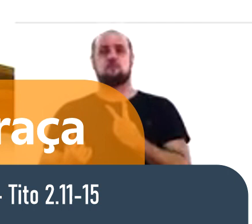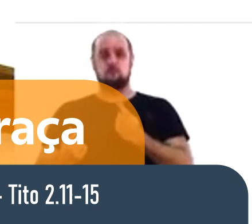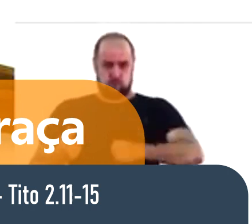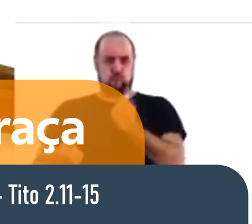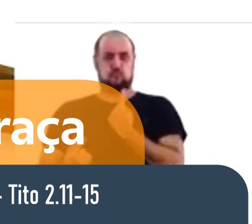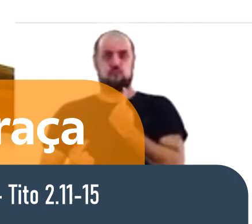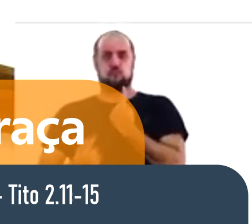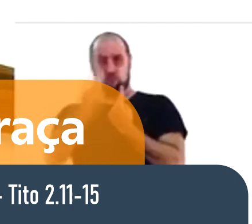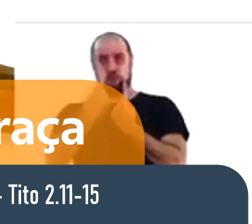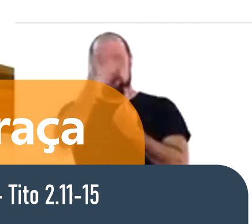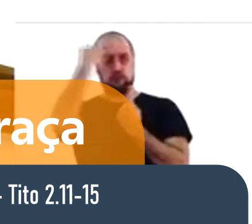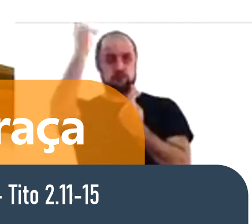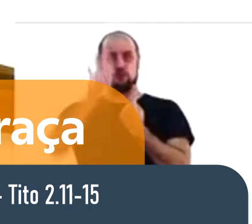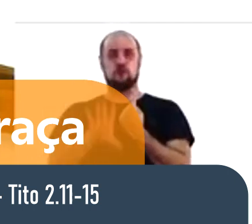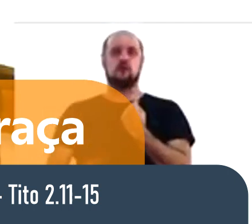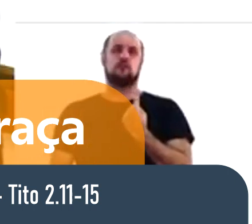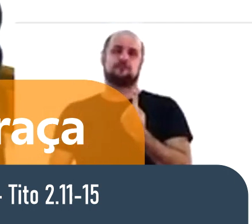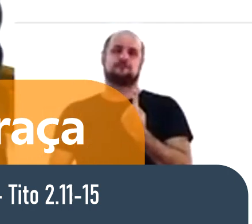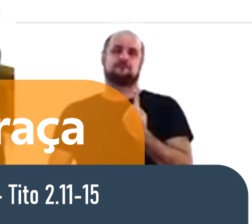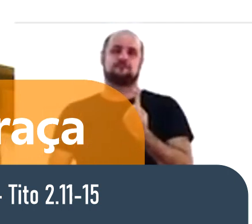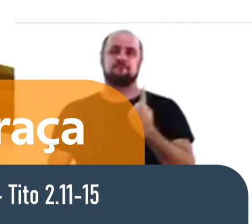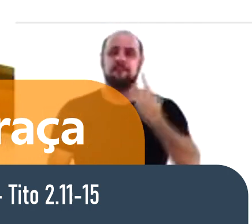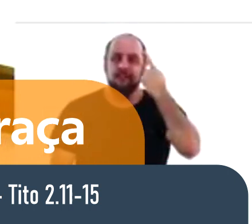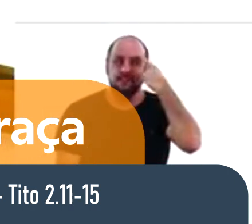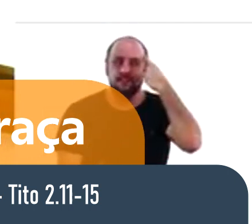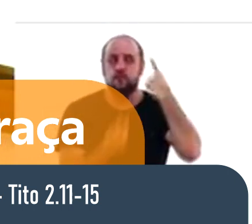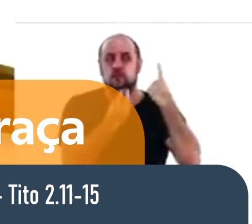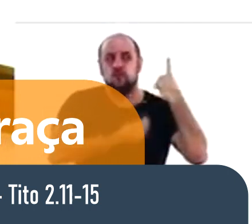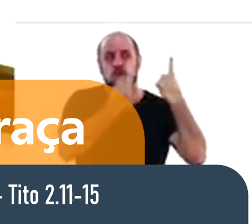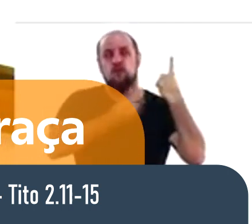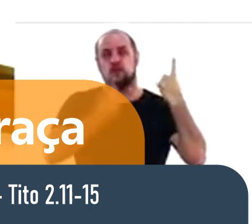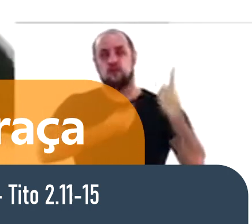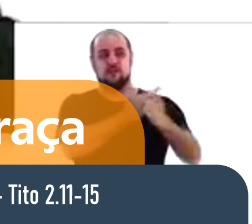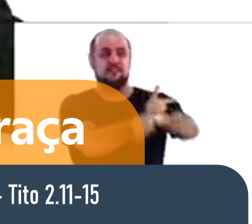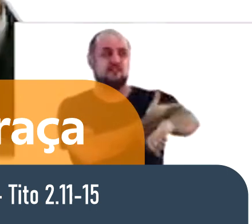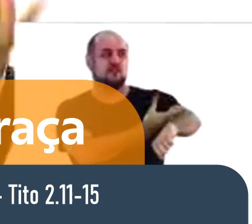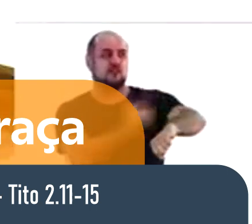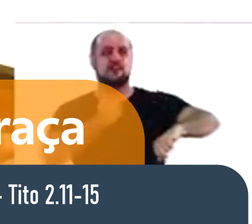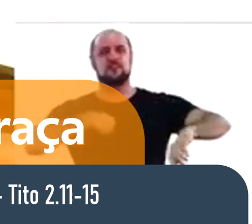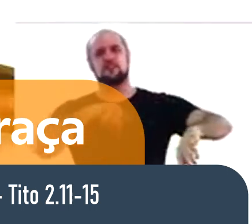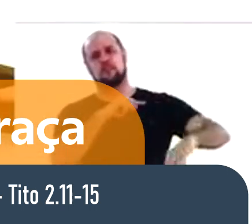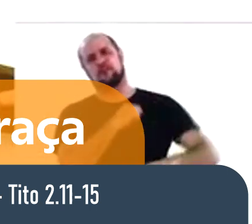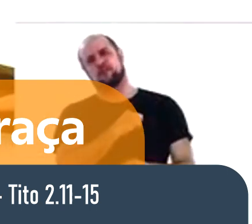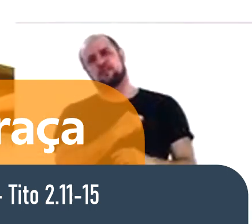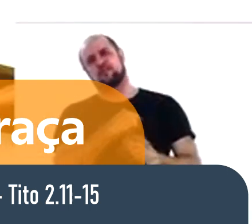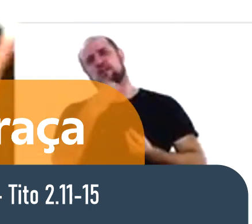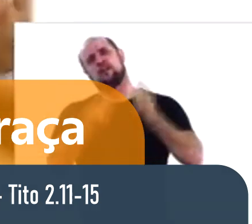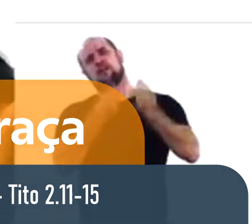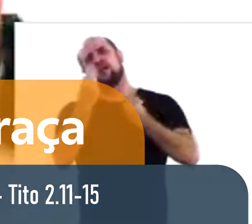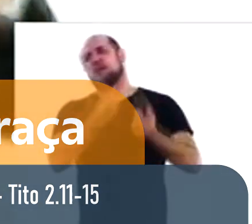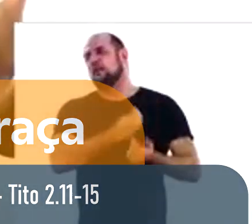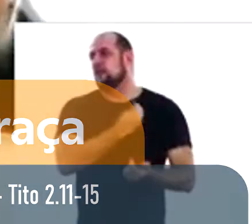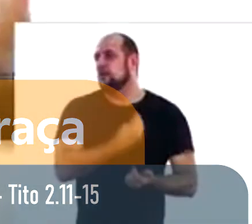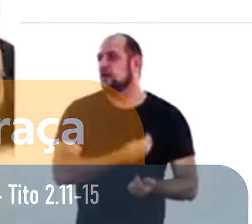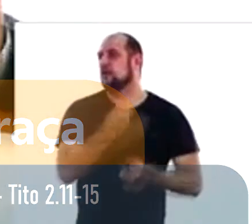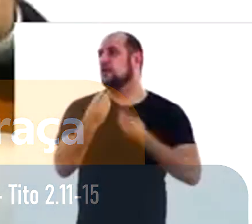Pensa, como temos sido educados, como estamos vivendo. Qual